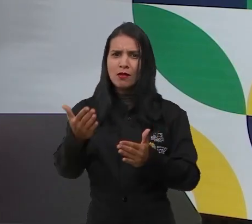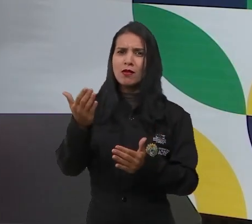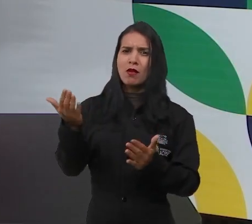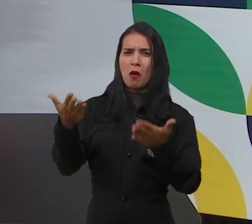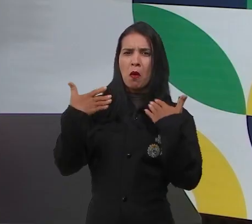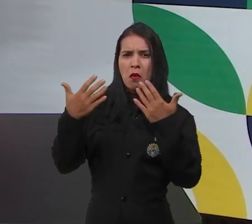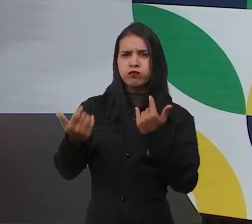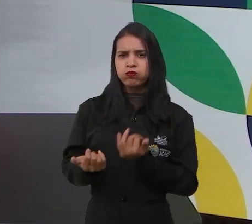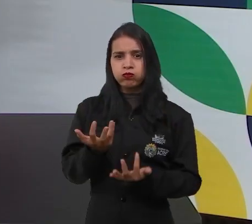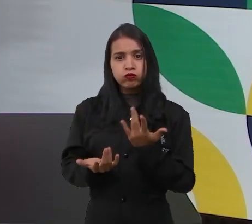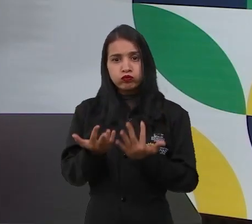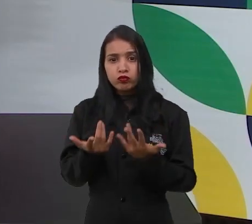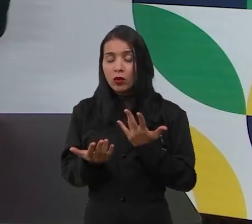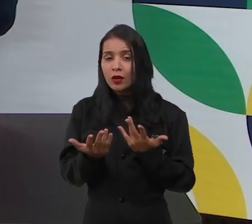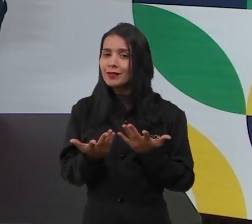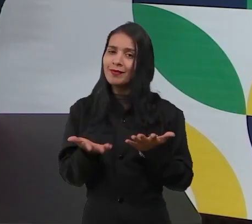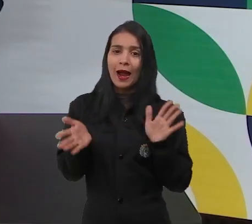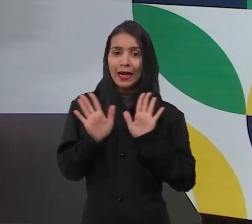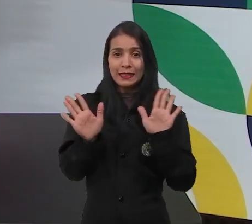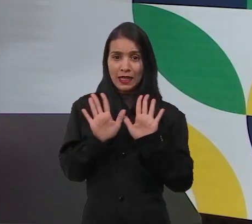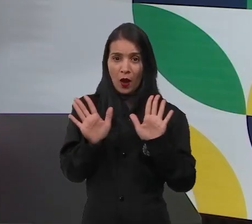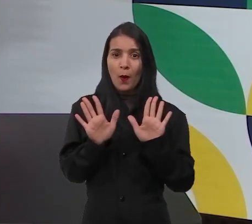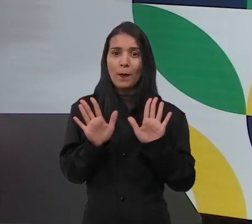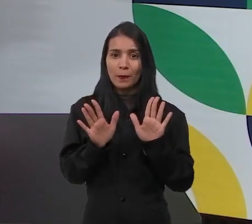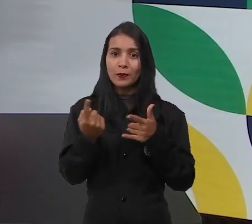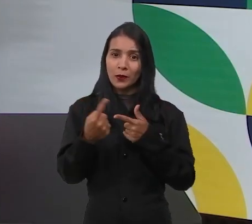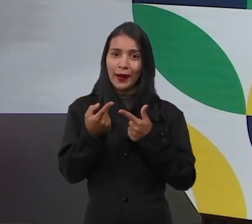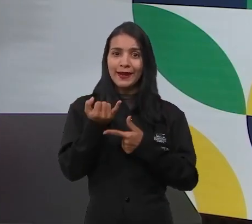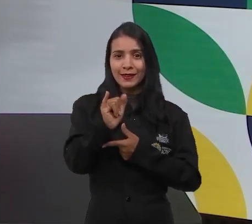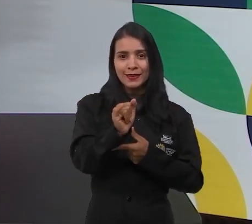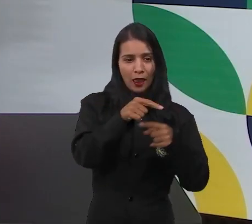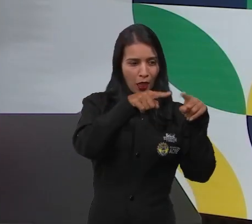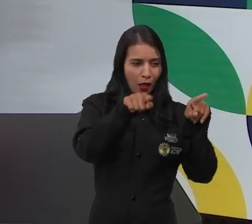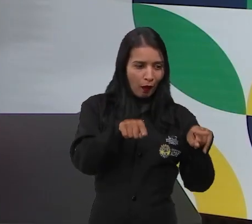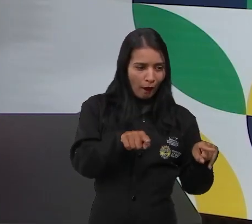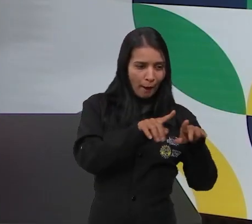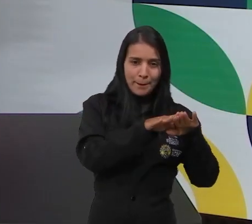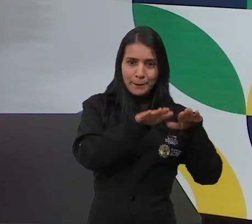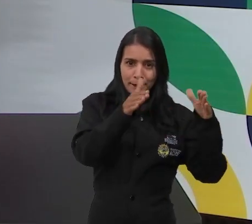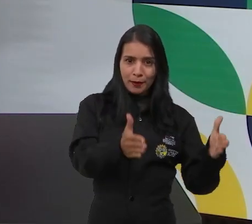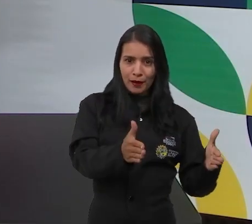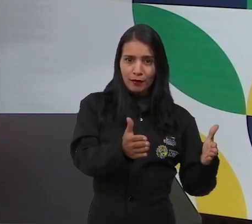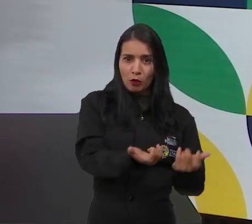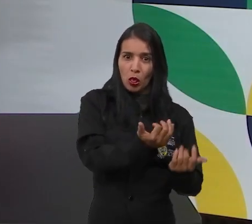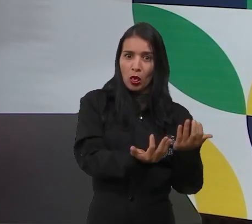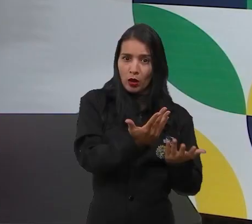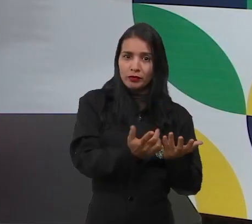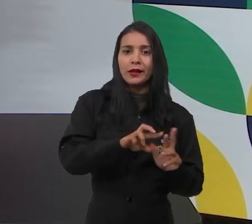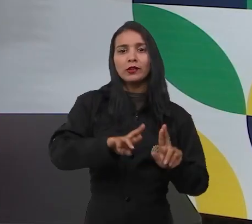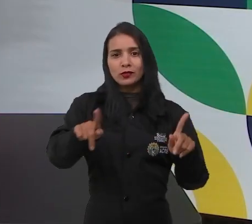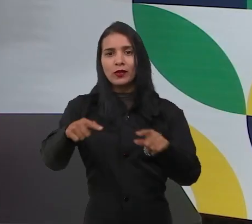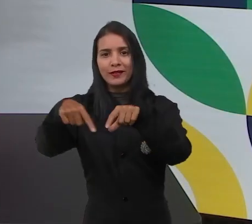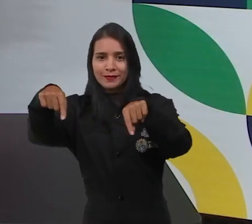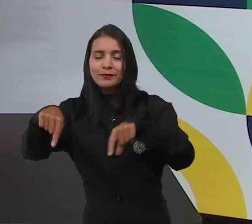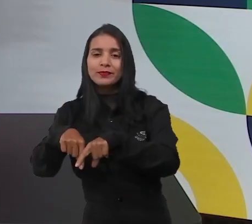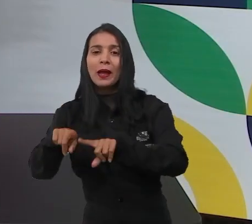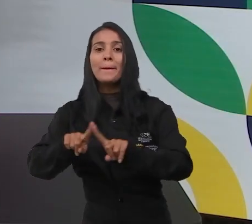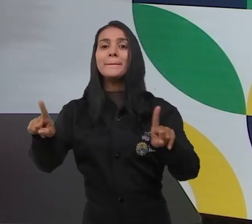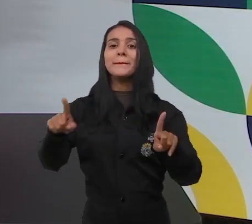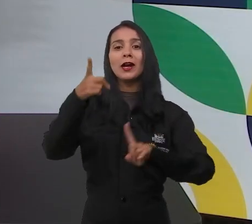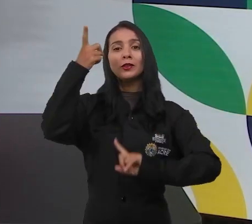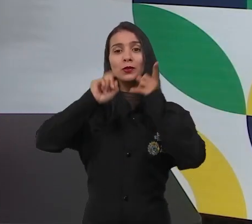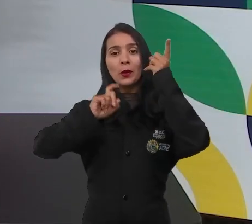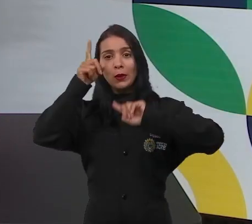não seria um forno, e se fosse forno seria uma sala. Mas a expressão la